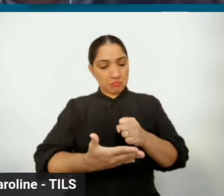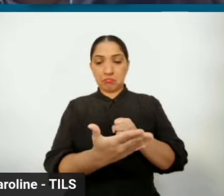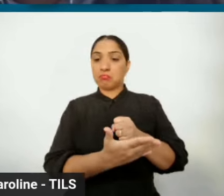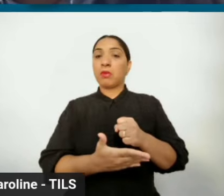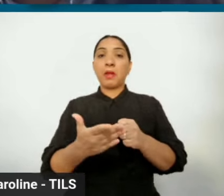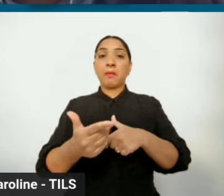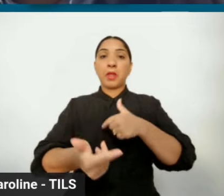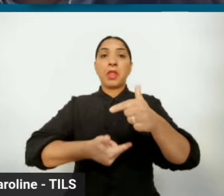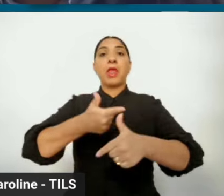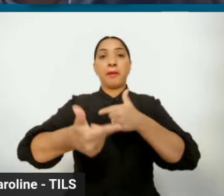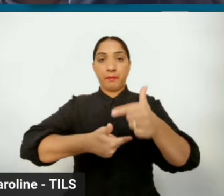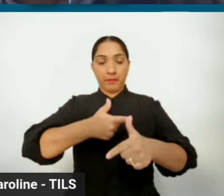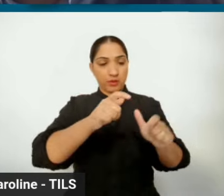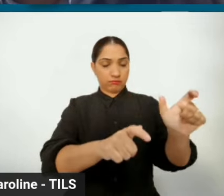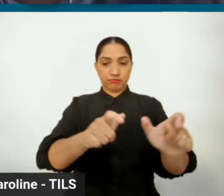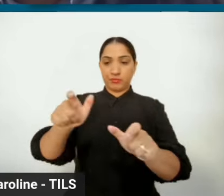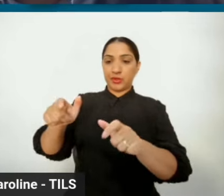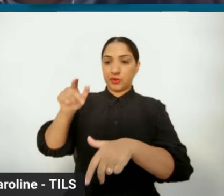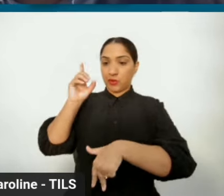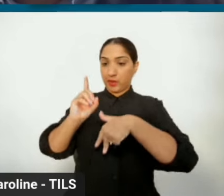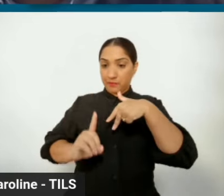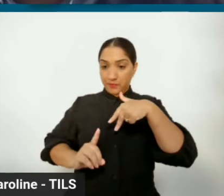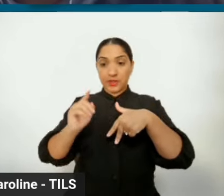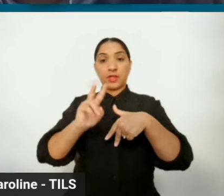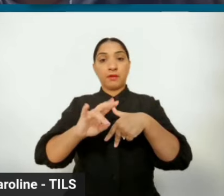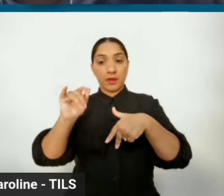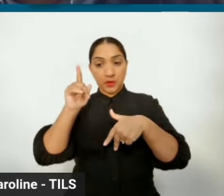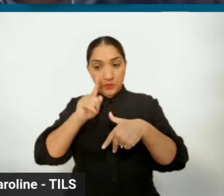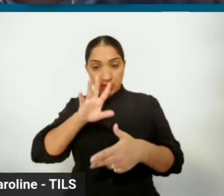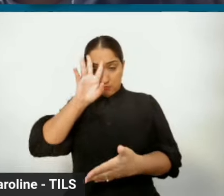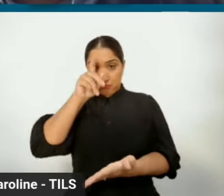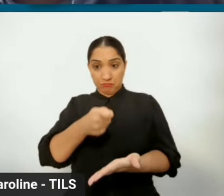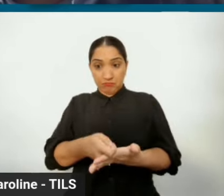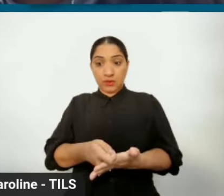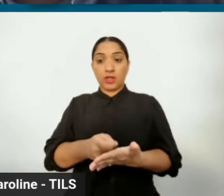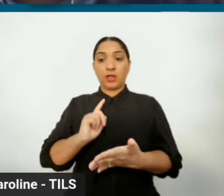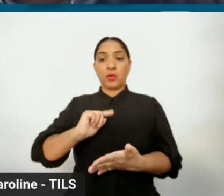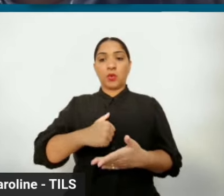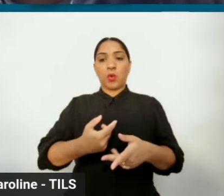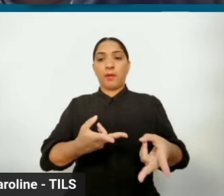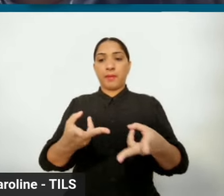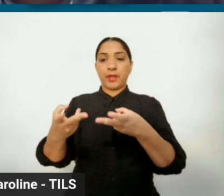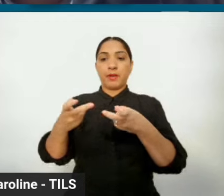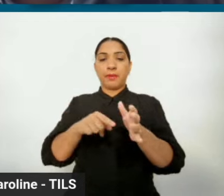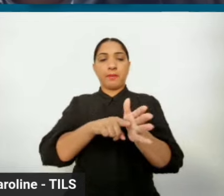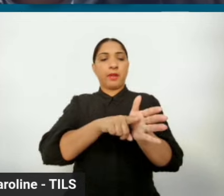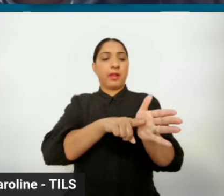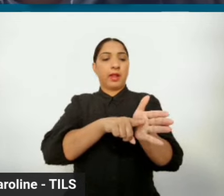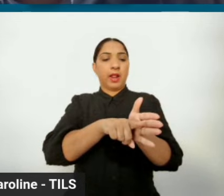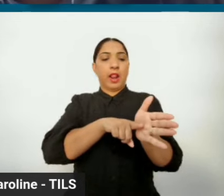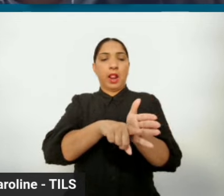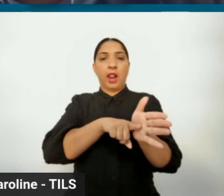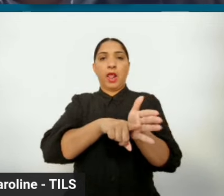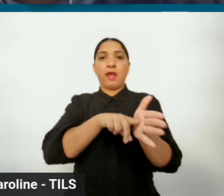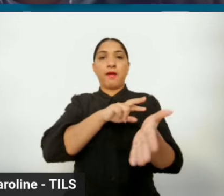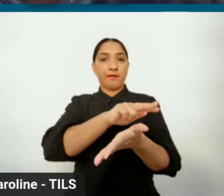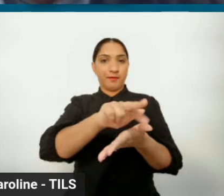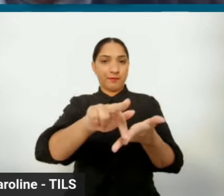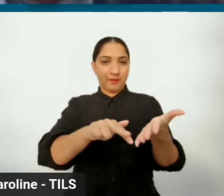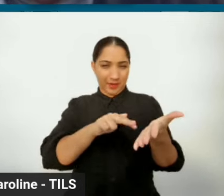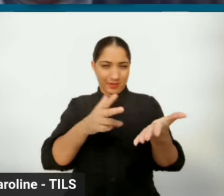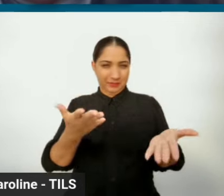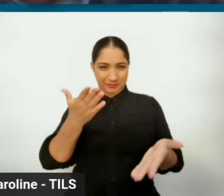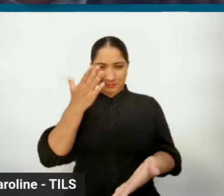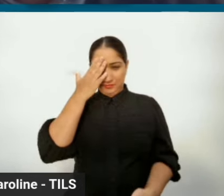emprego mesmo das pessoas com deficiência. Nós temos várias pesquisas feitas aí, enfim, pelos